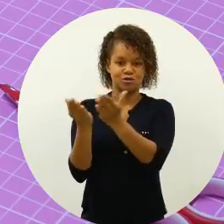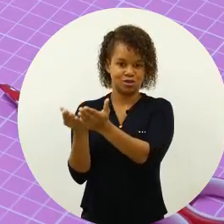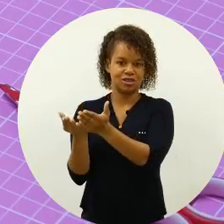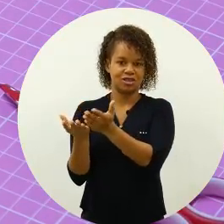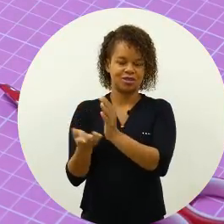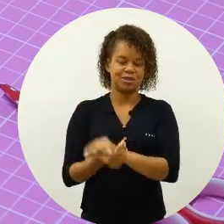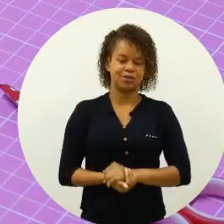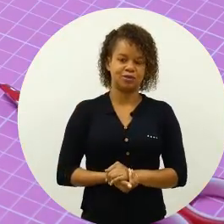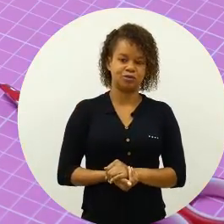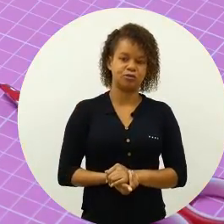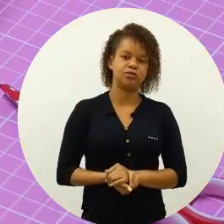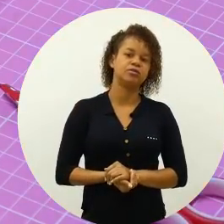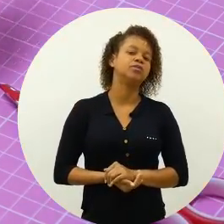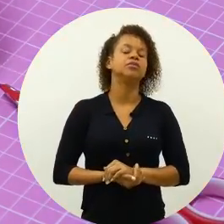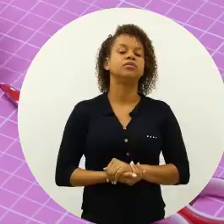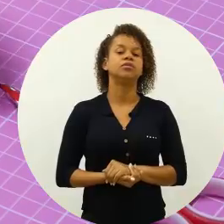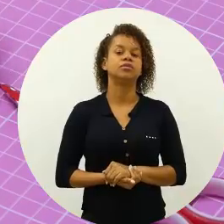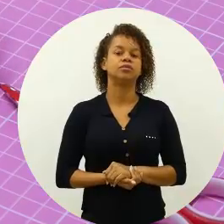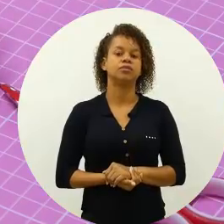cadernos.